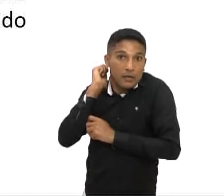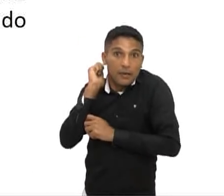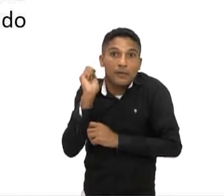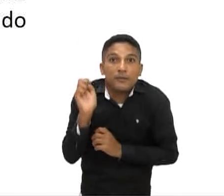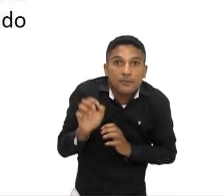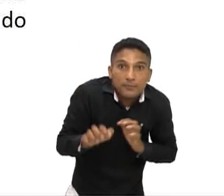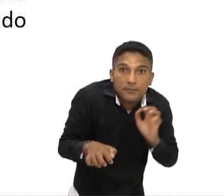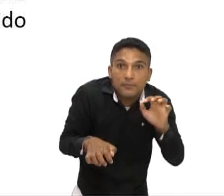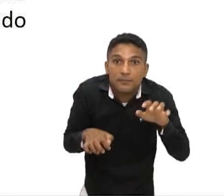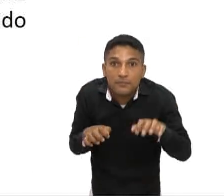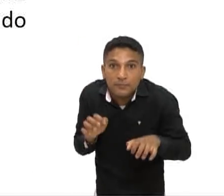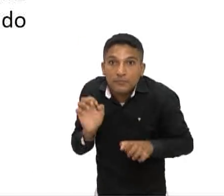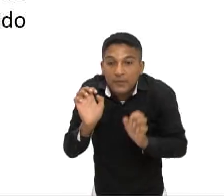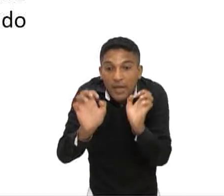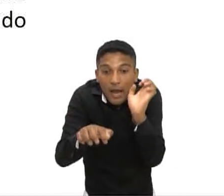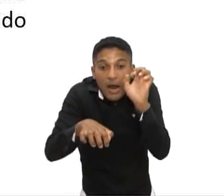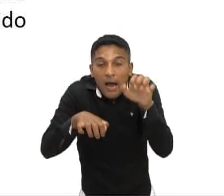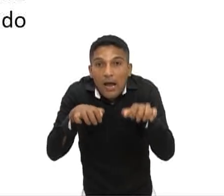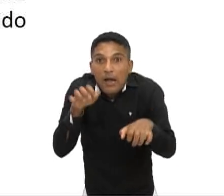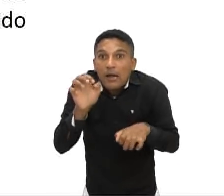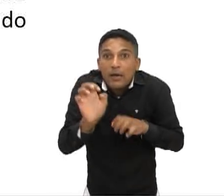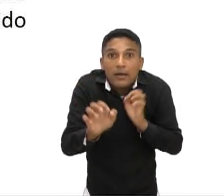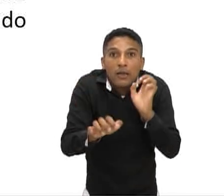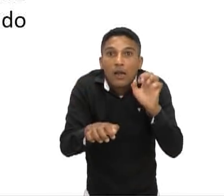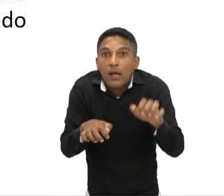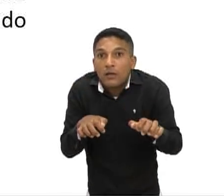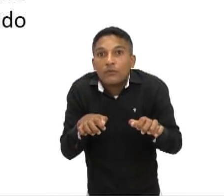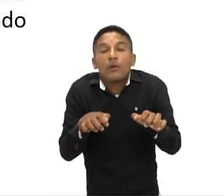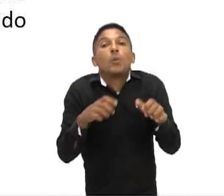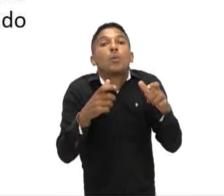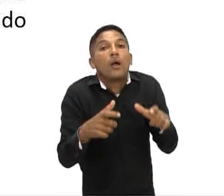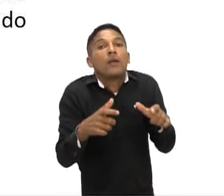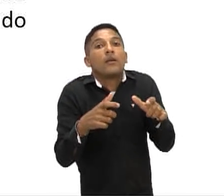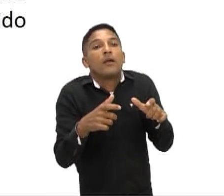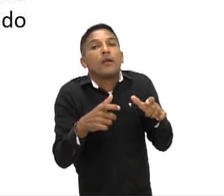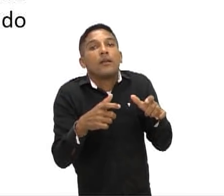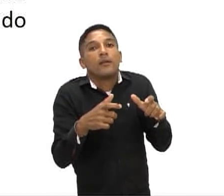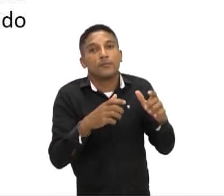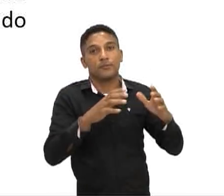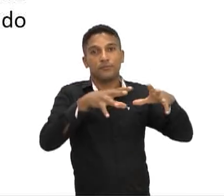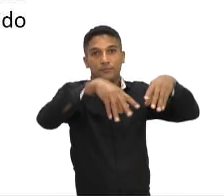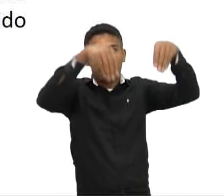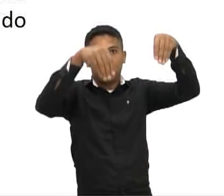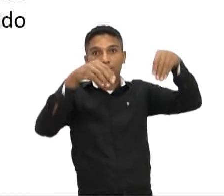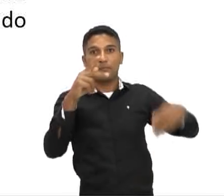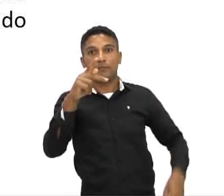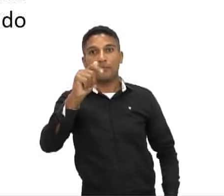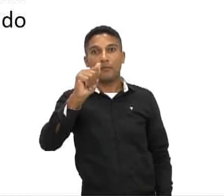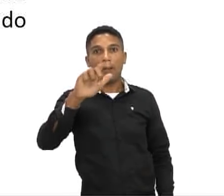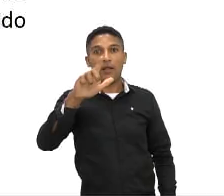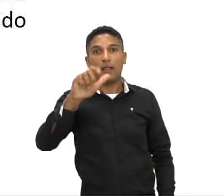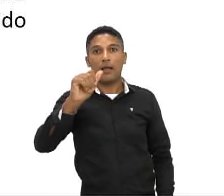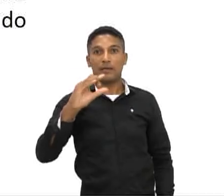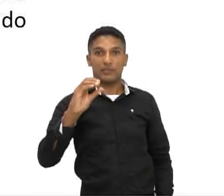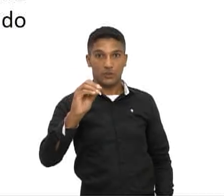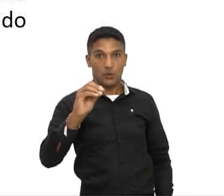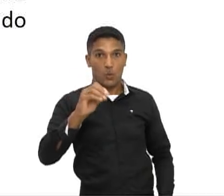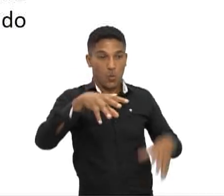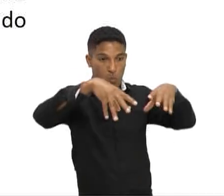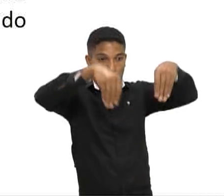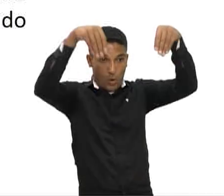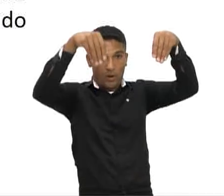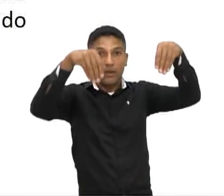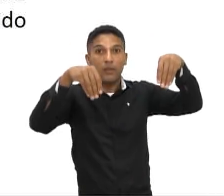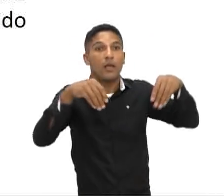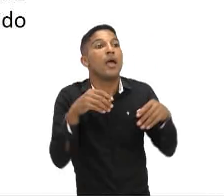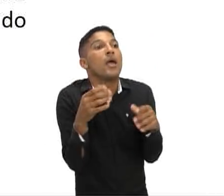dirigiu-se ao palácio real. Quero falar com o rei, disse aos guardas, com ares de muita importância. Foi